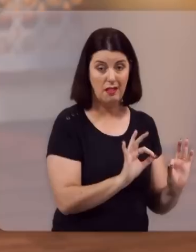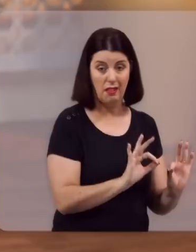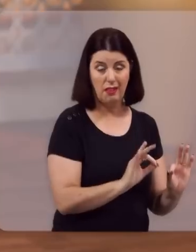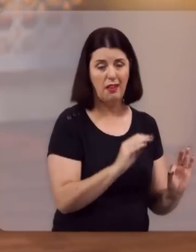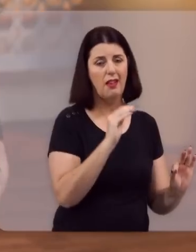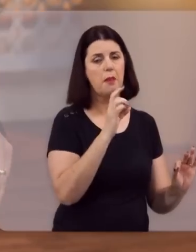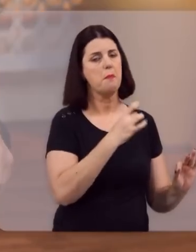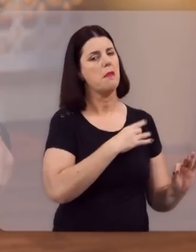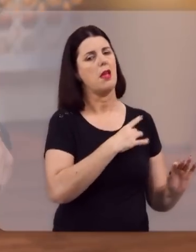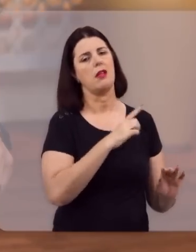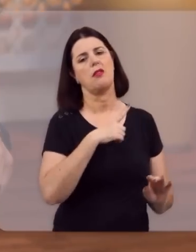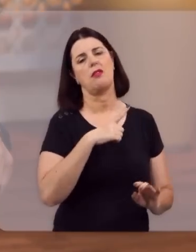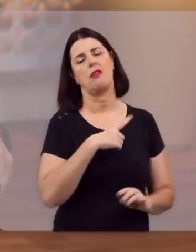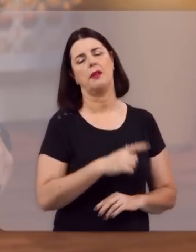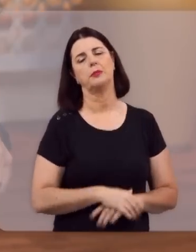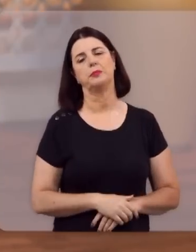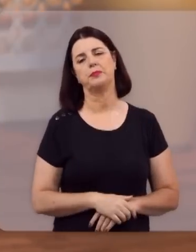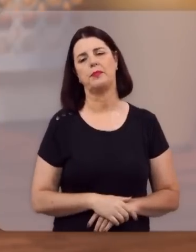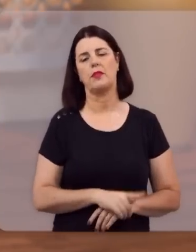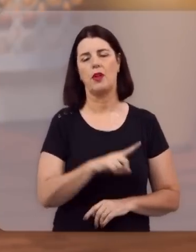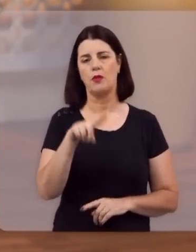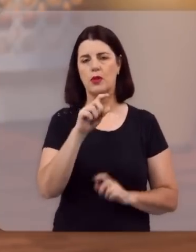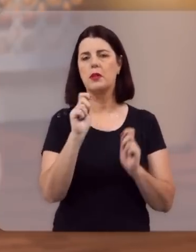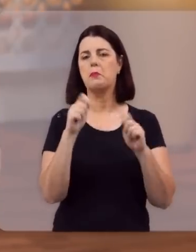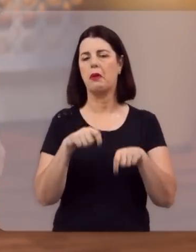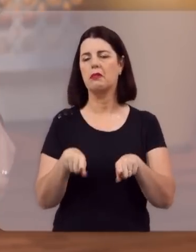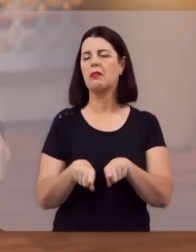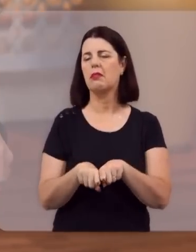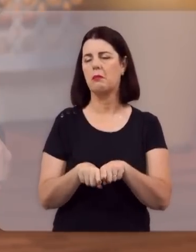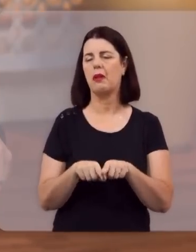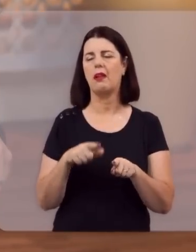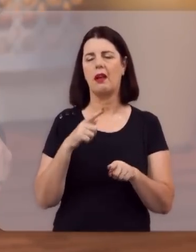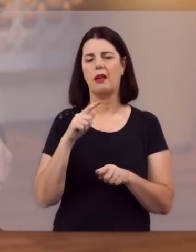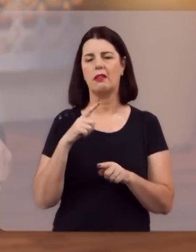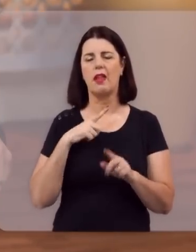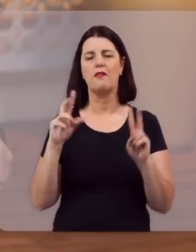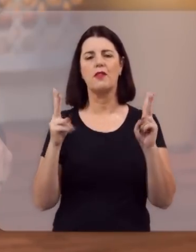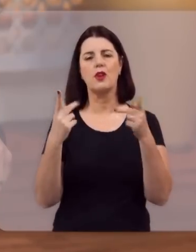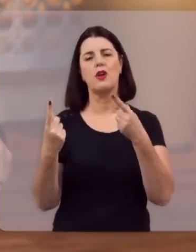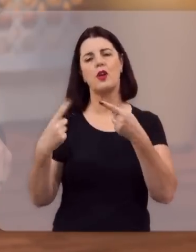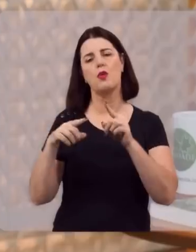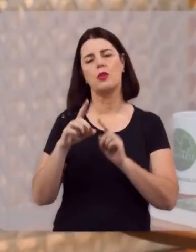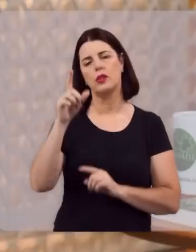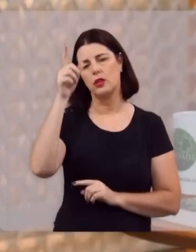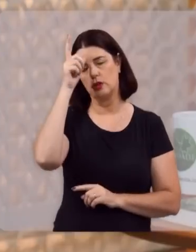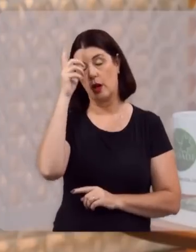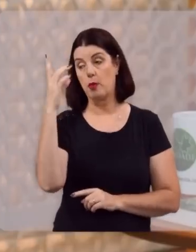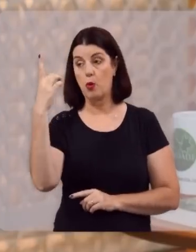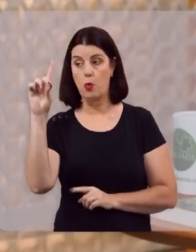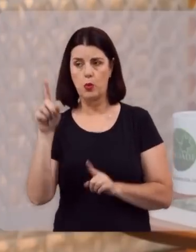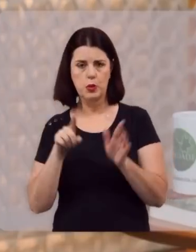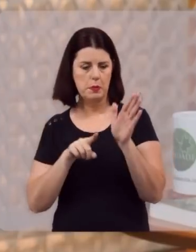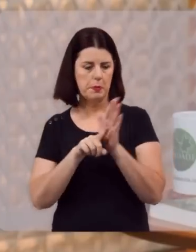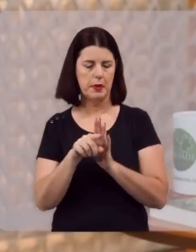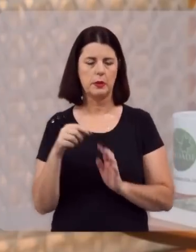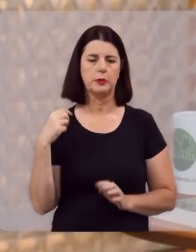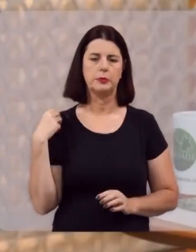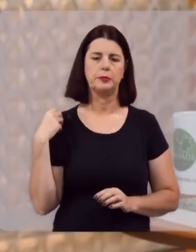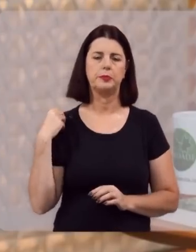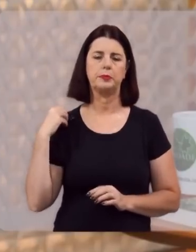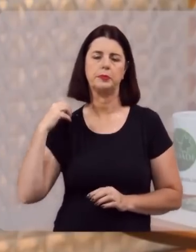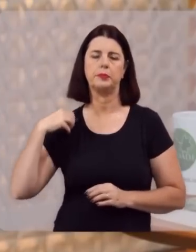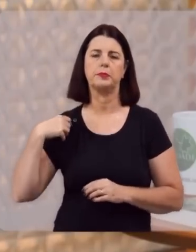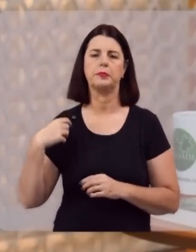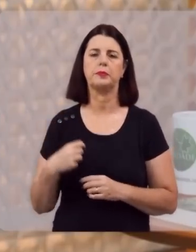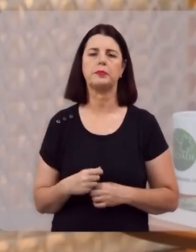para os braços do Senhor e que assim possam também ter a sua vitória contra Satanás. Amém. Uma última pergunta, na verdade, né,